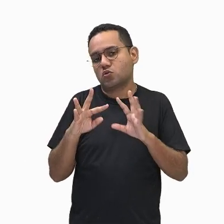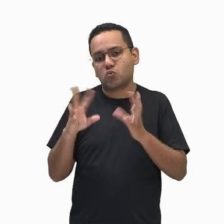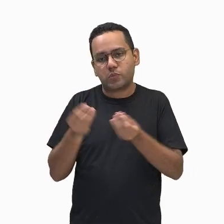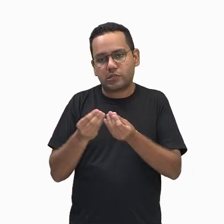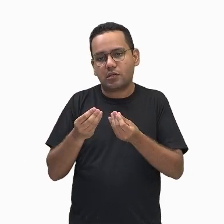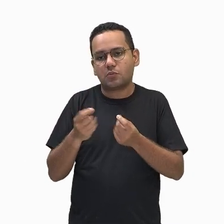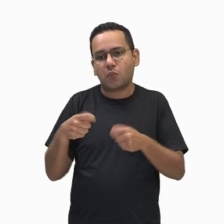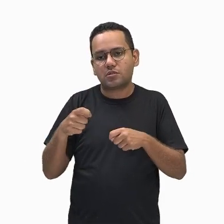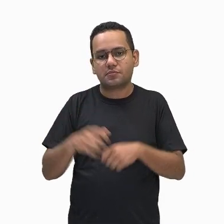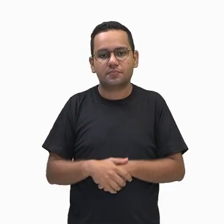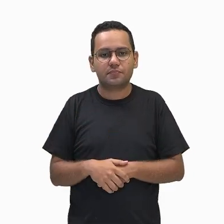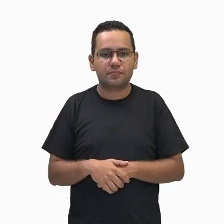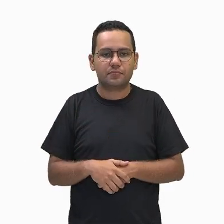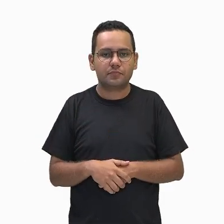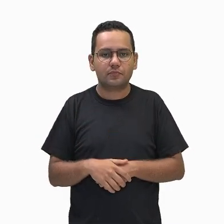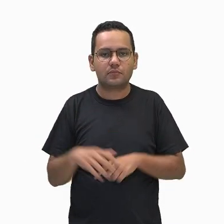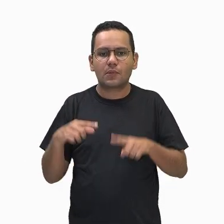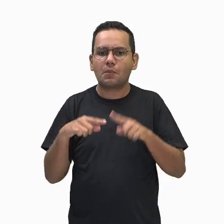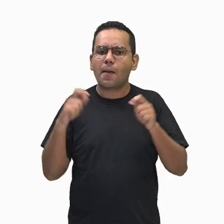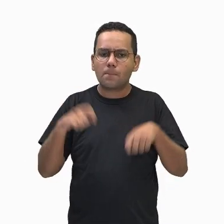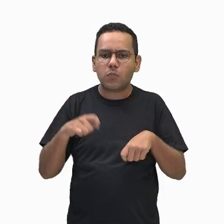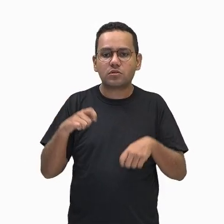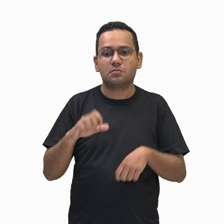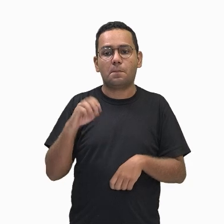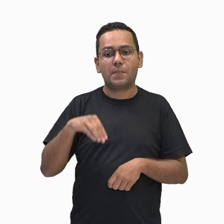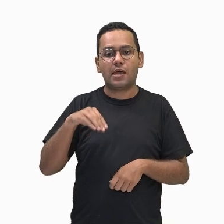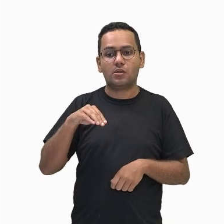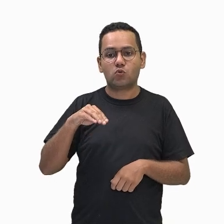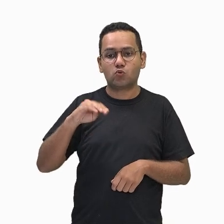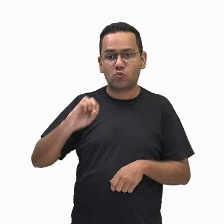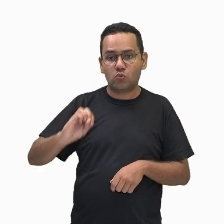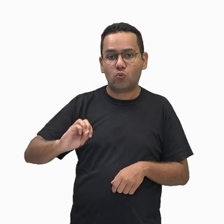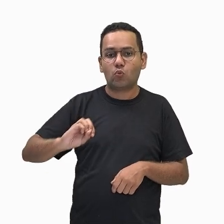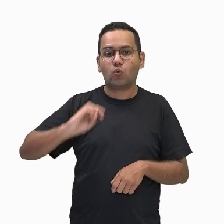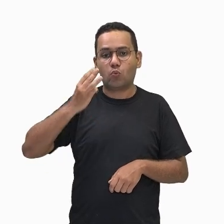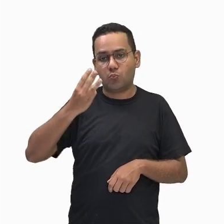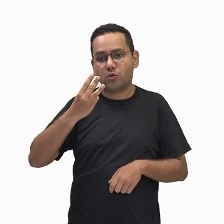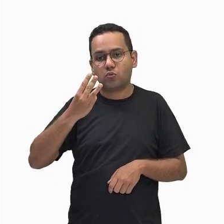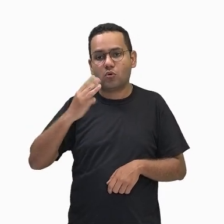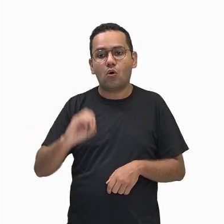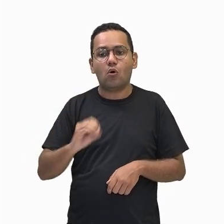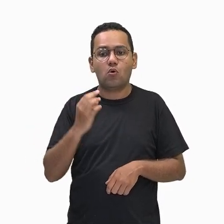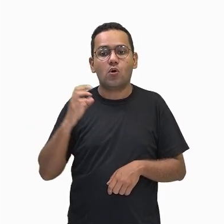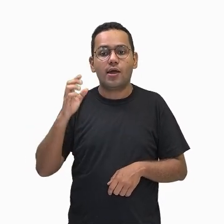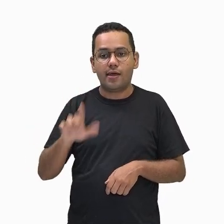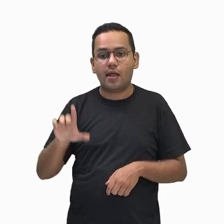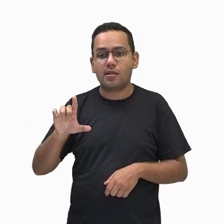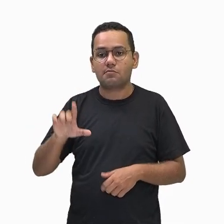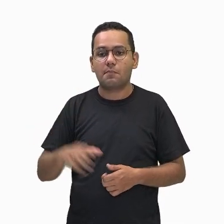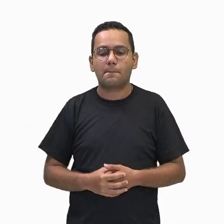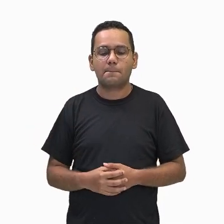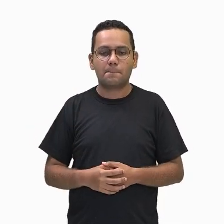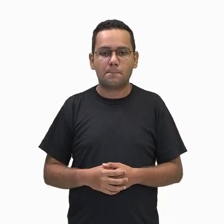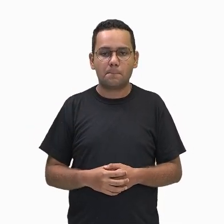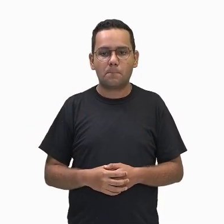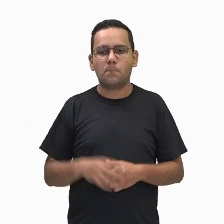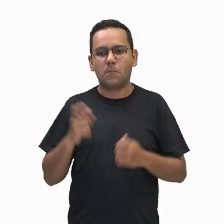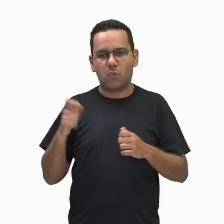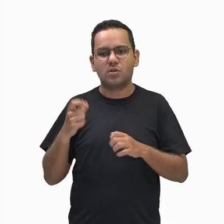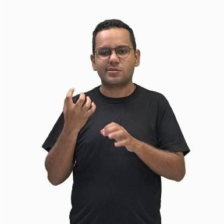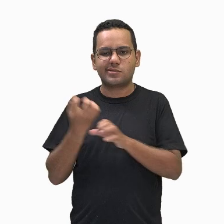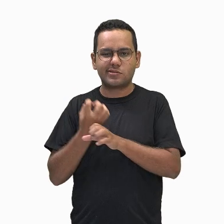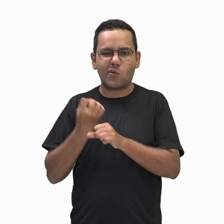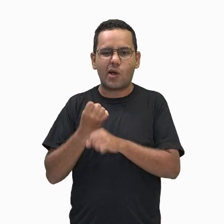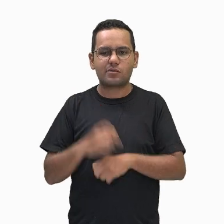Ele pode ser medido em unidades cúbicas, como metros cúbicos, por exemplo, ou em litros, tá? Então essa